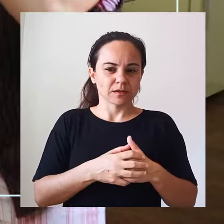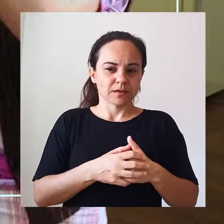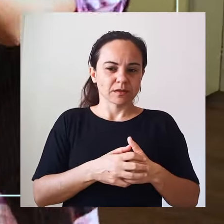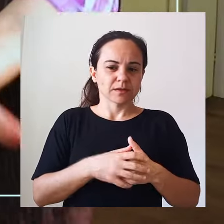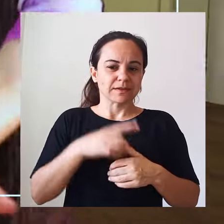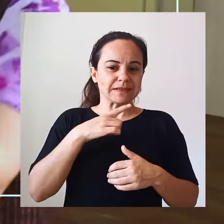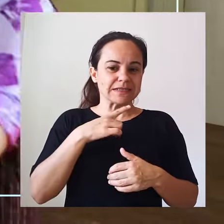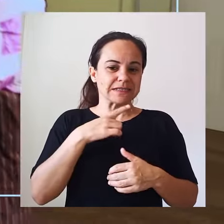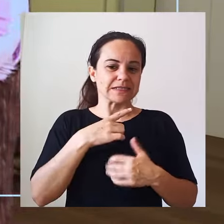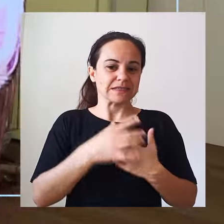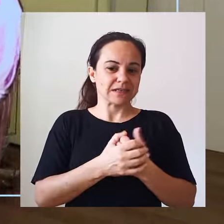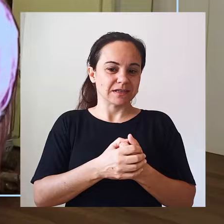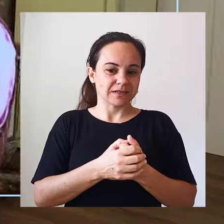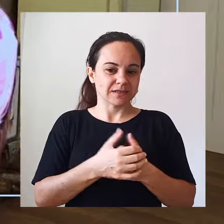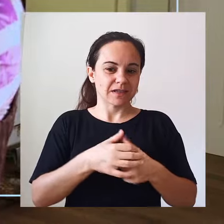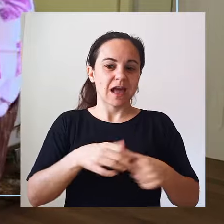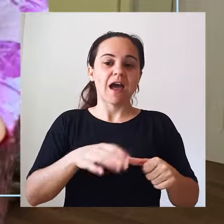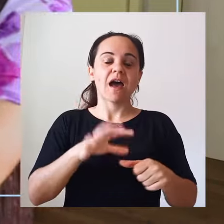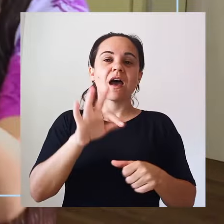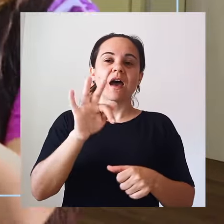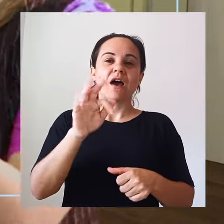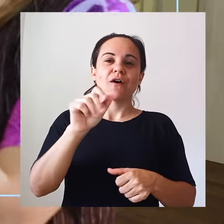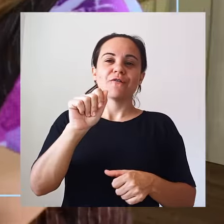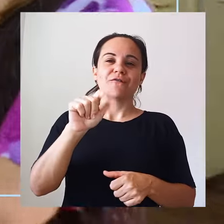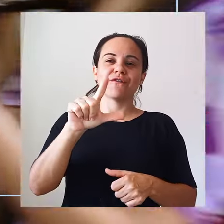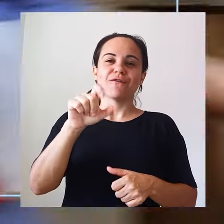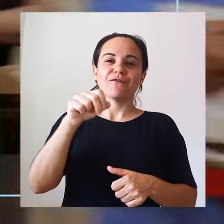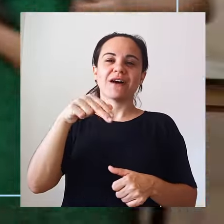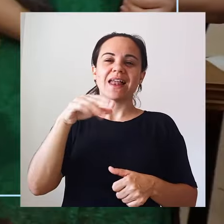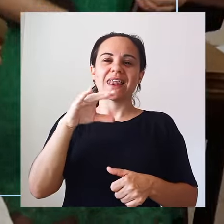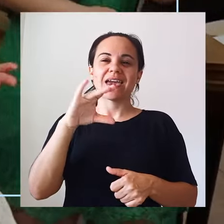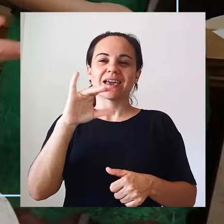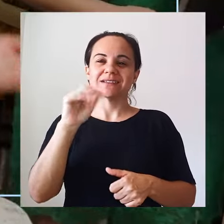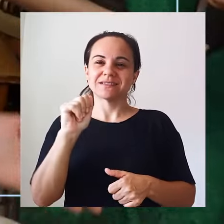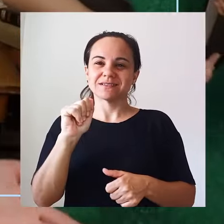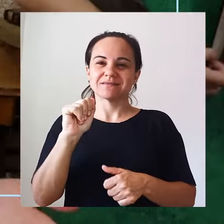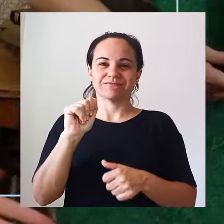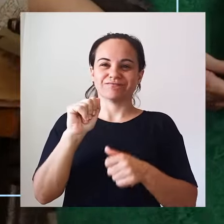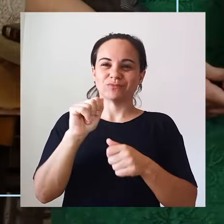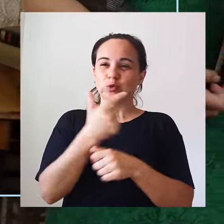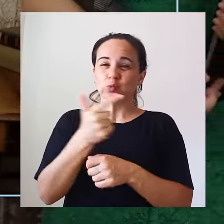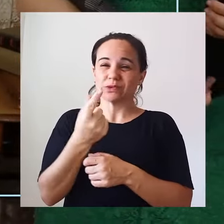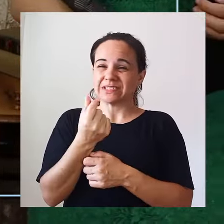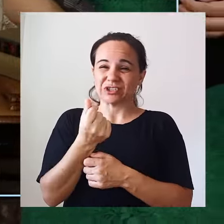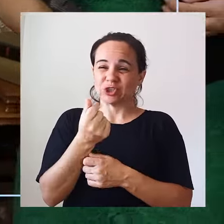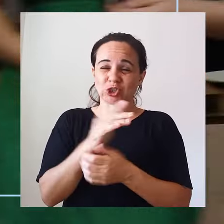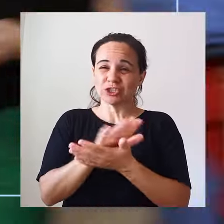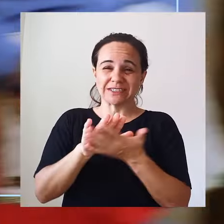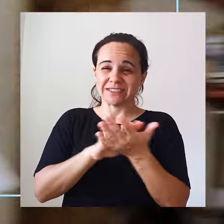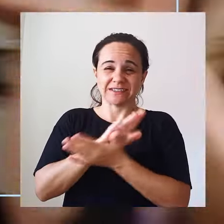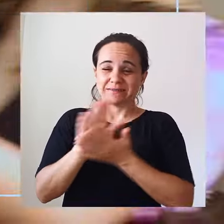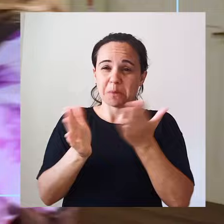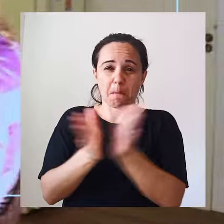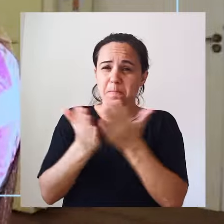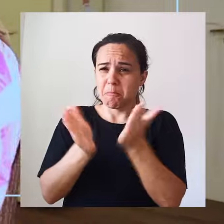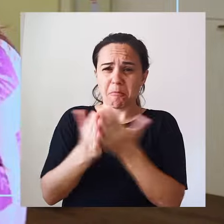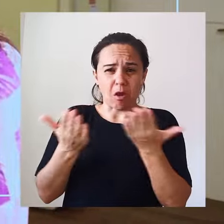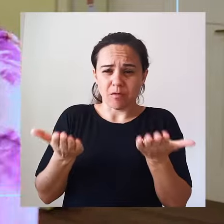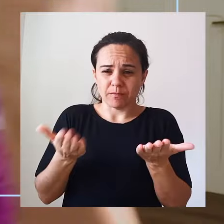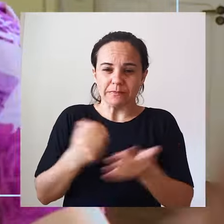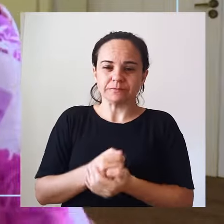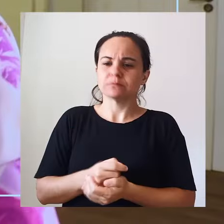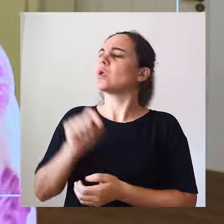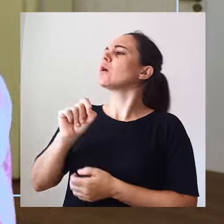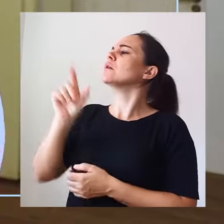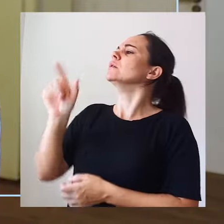Na falência! Oh, mas quem é essa dali? Eu sou uma